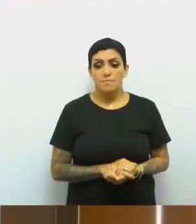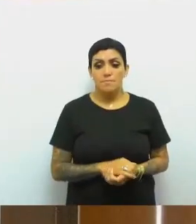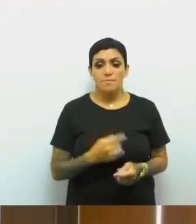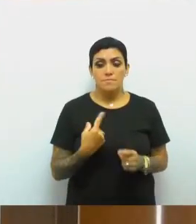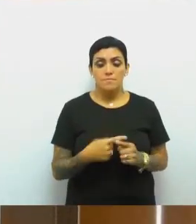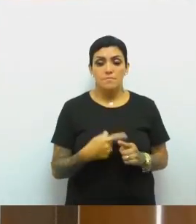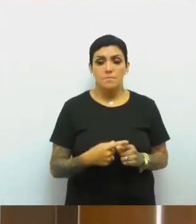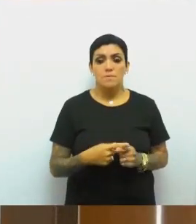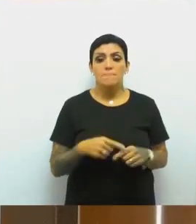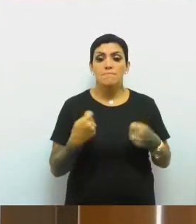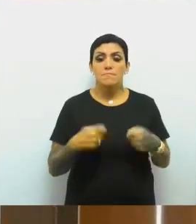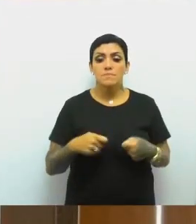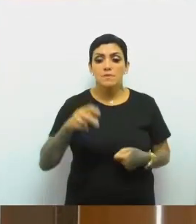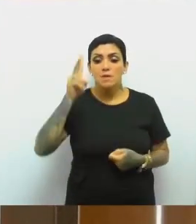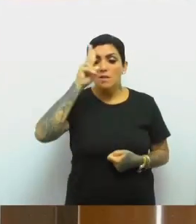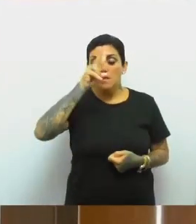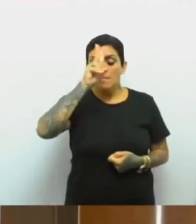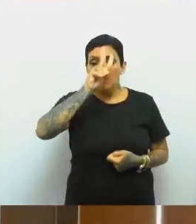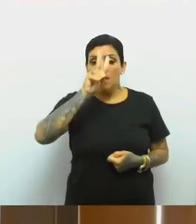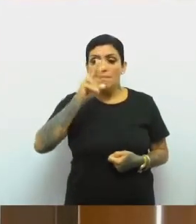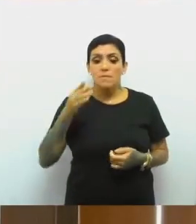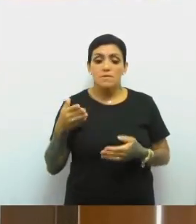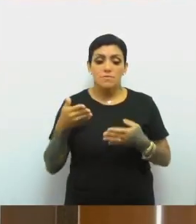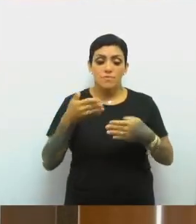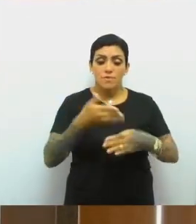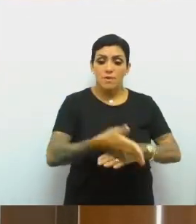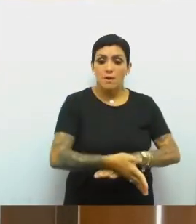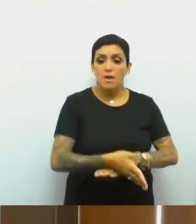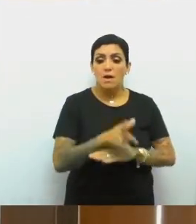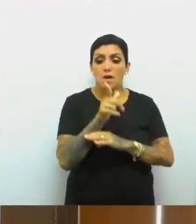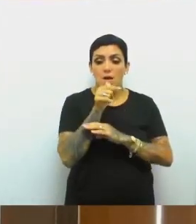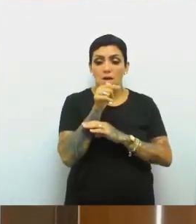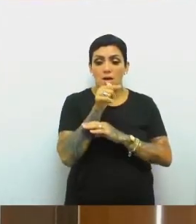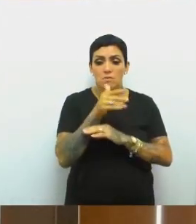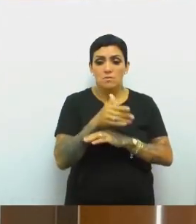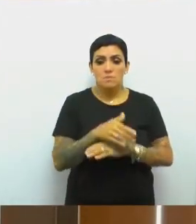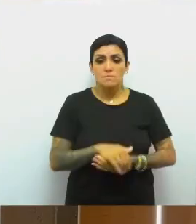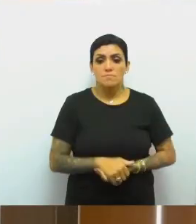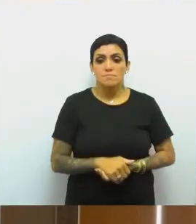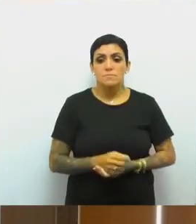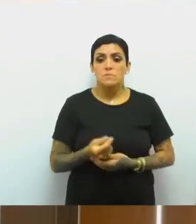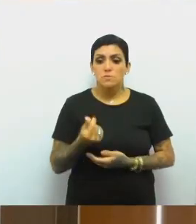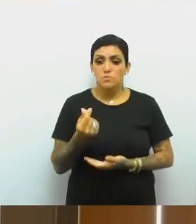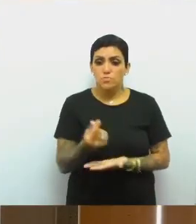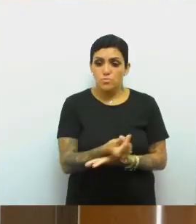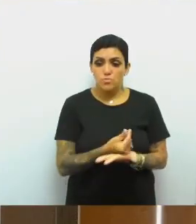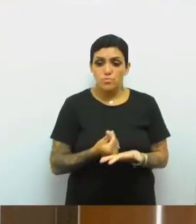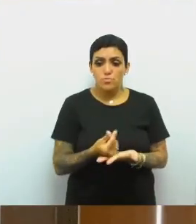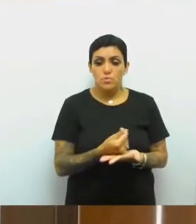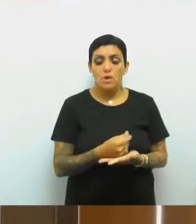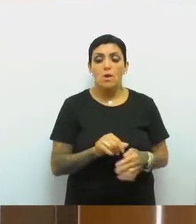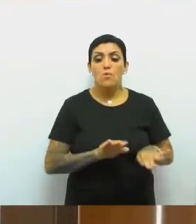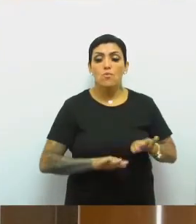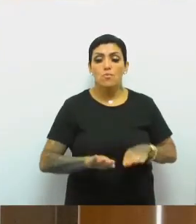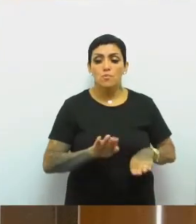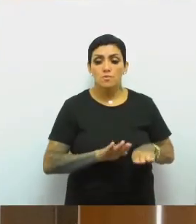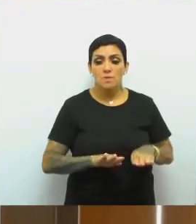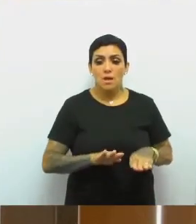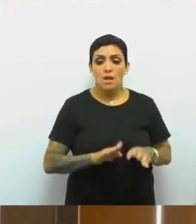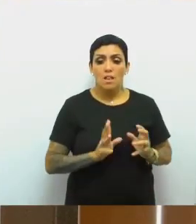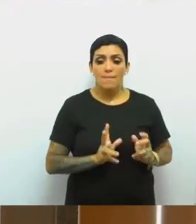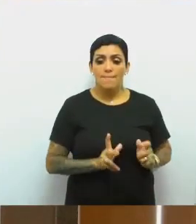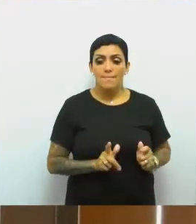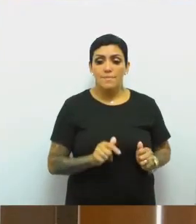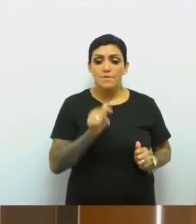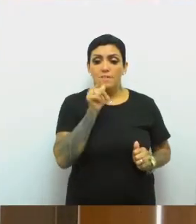lembrar que, para trazer a água de lá para cá, também vai ter muito custo. Então, é isso. É cuidar da água, cuidar do esgoto,